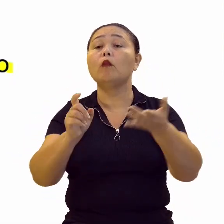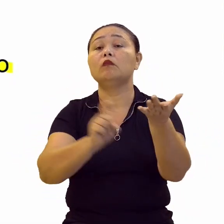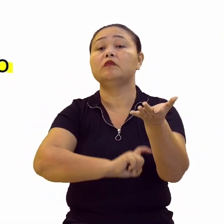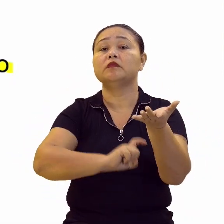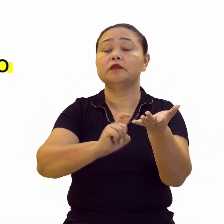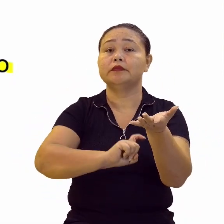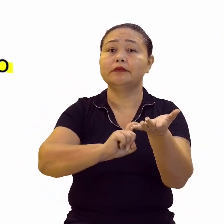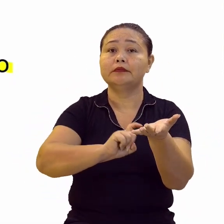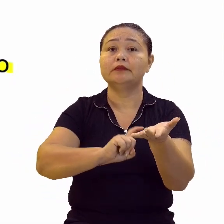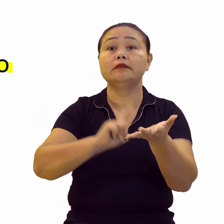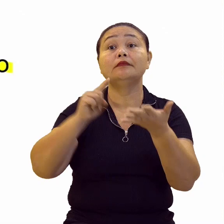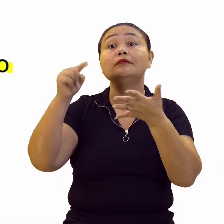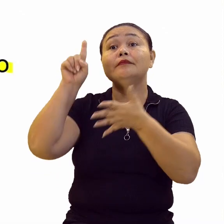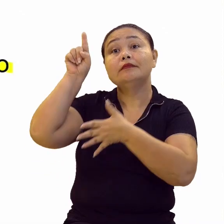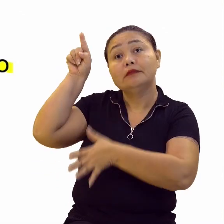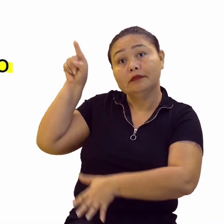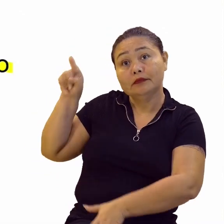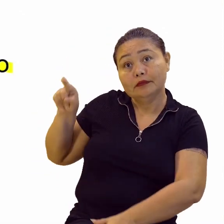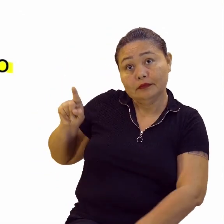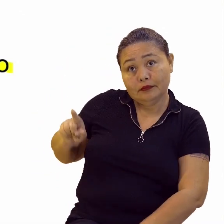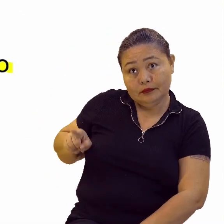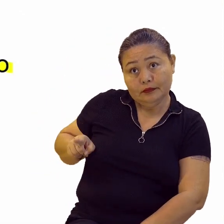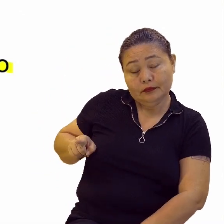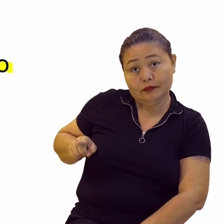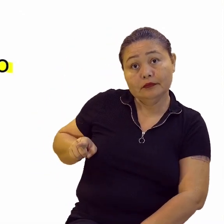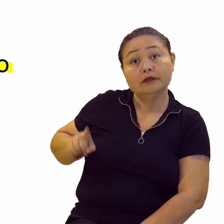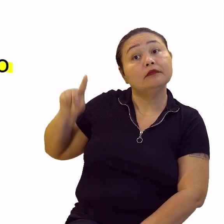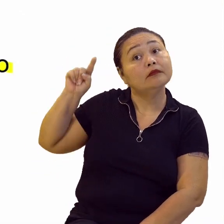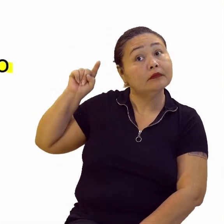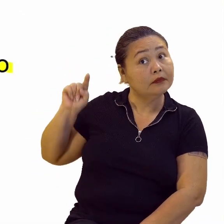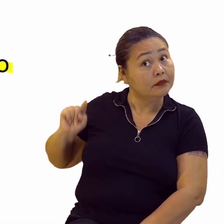nervosa. Qual desses